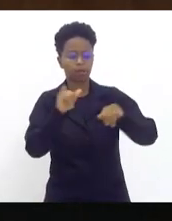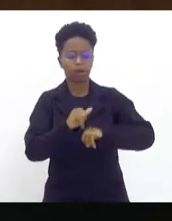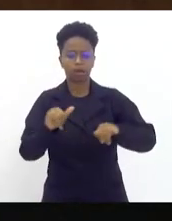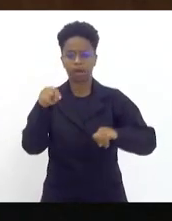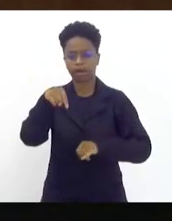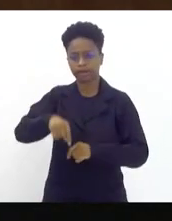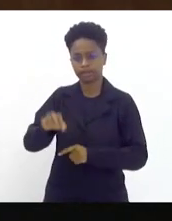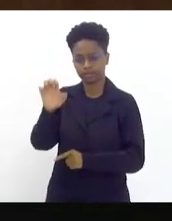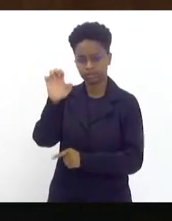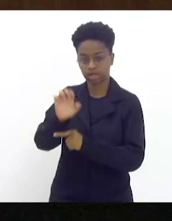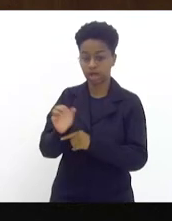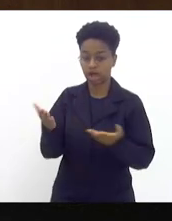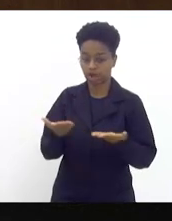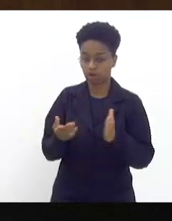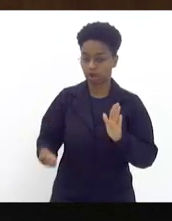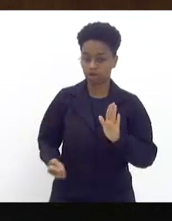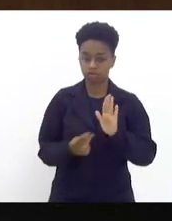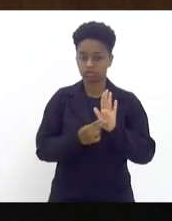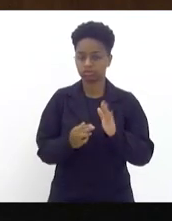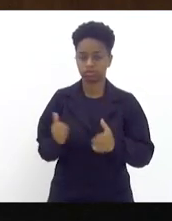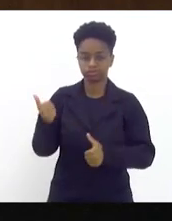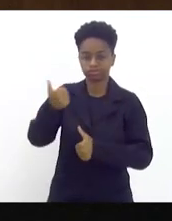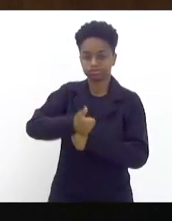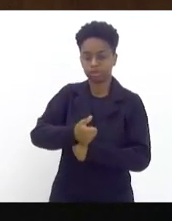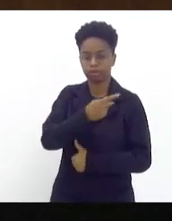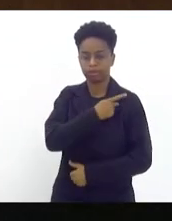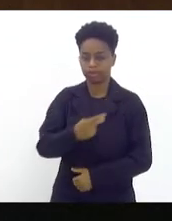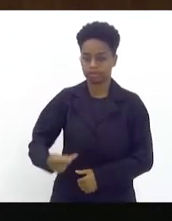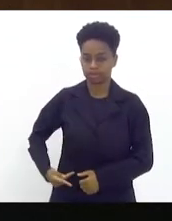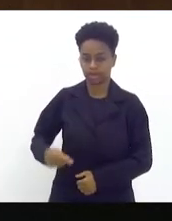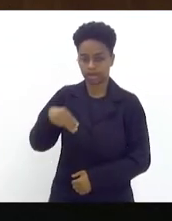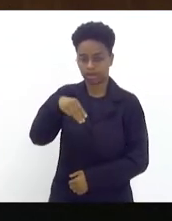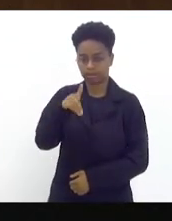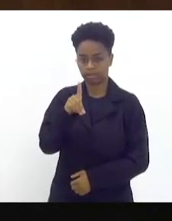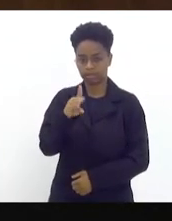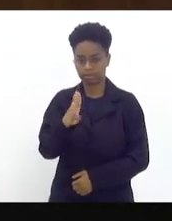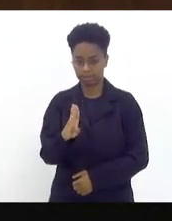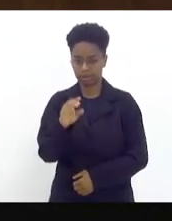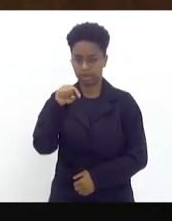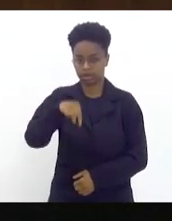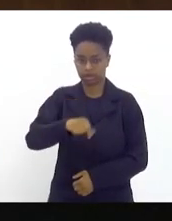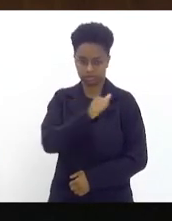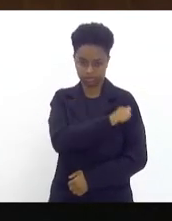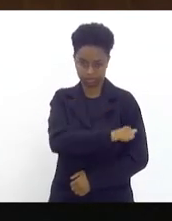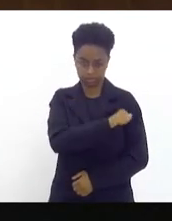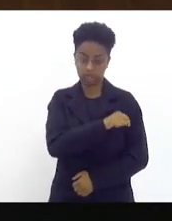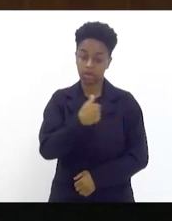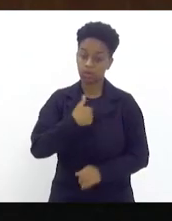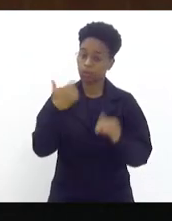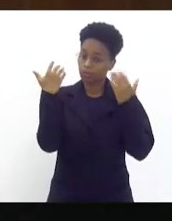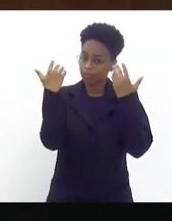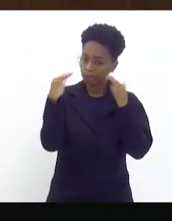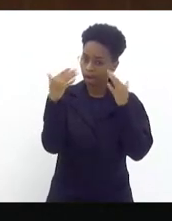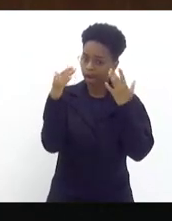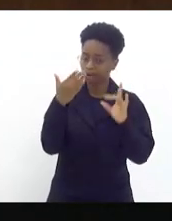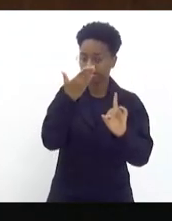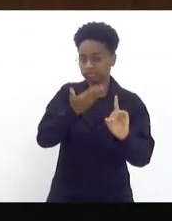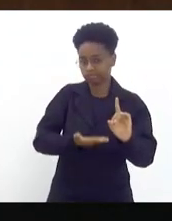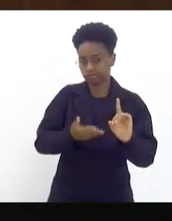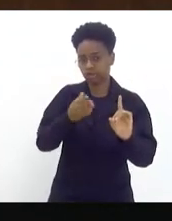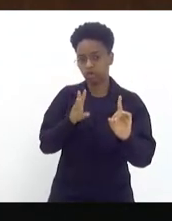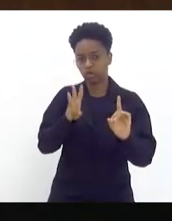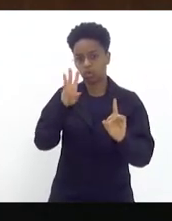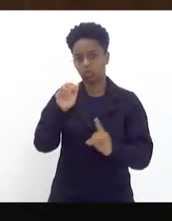acaba de assumir a presidência do MDB estadual e eu quero parabenizar a